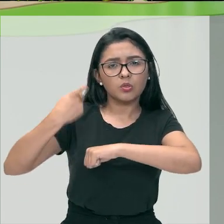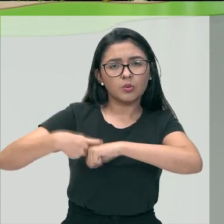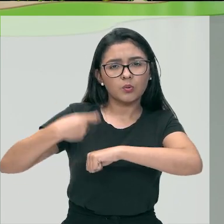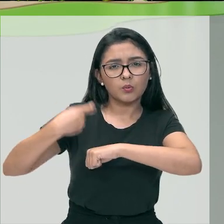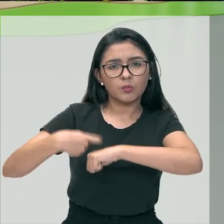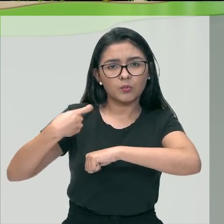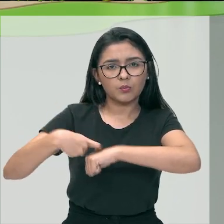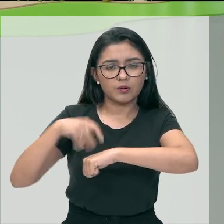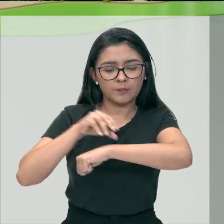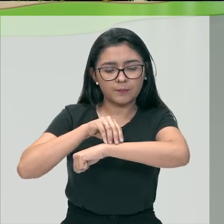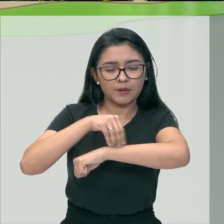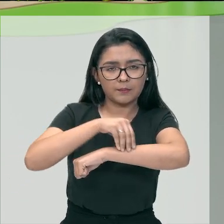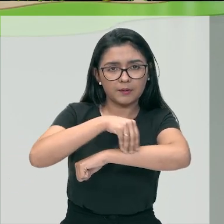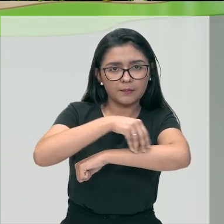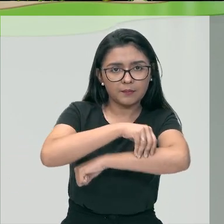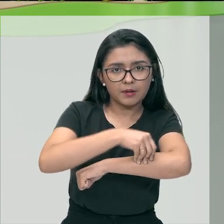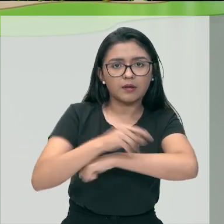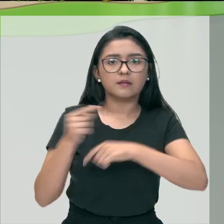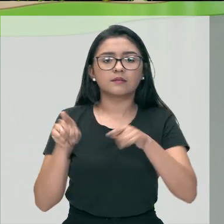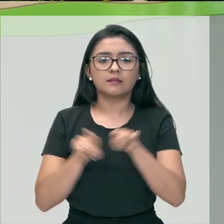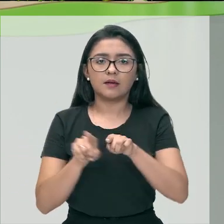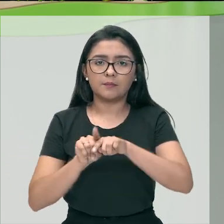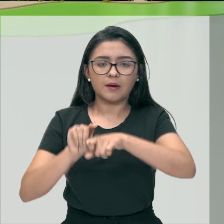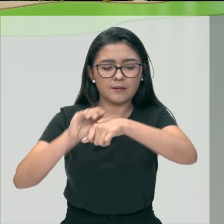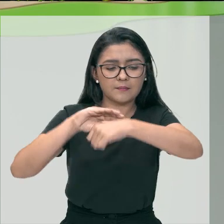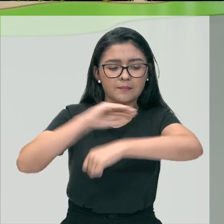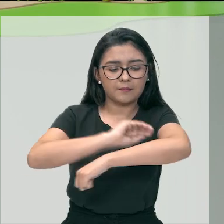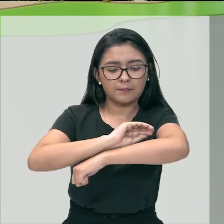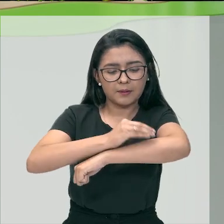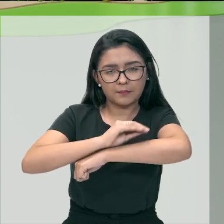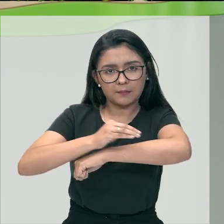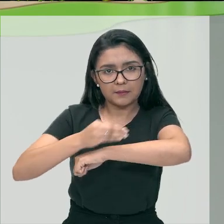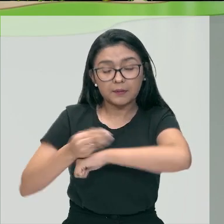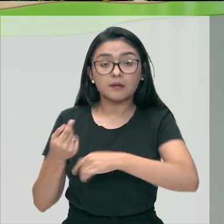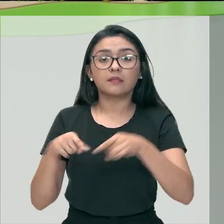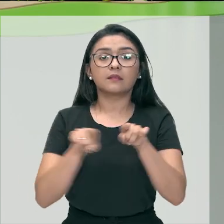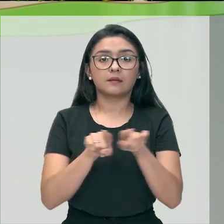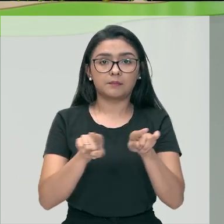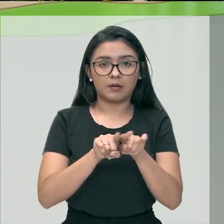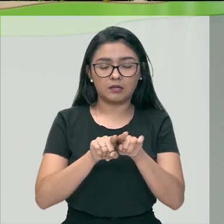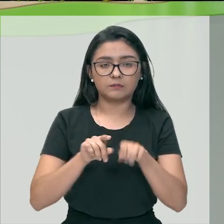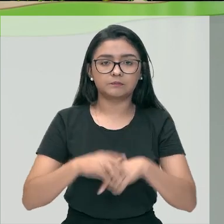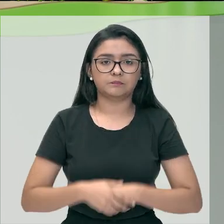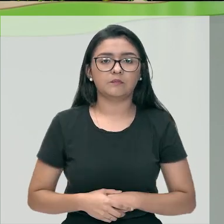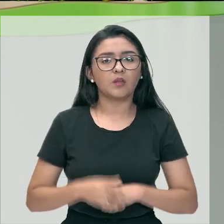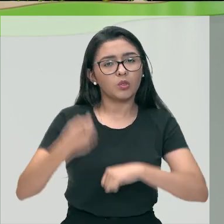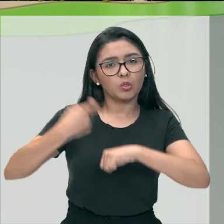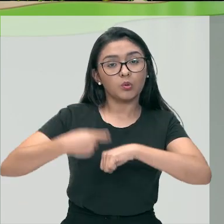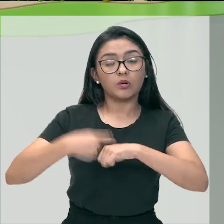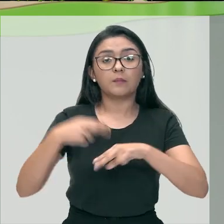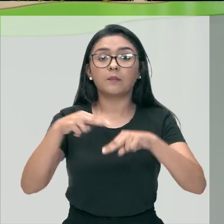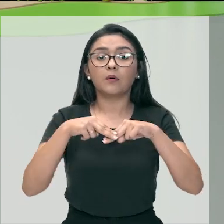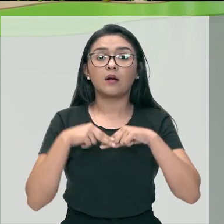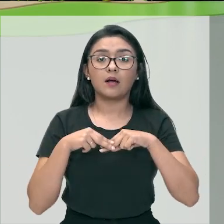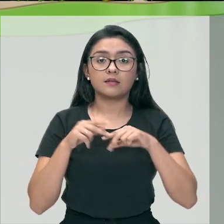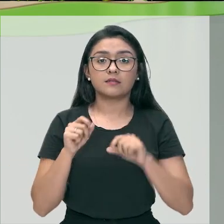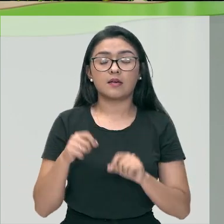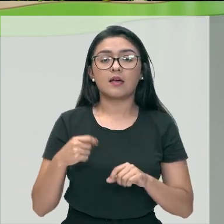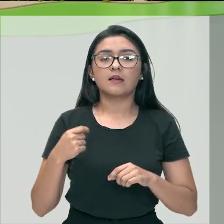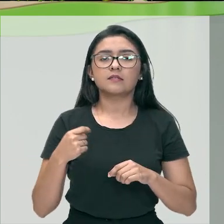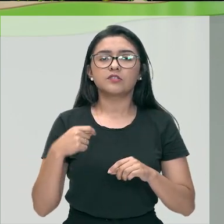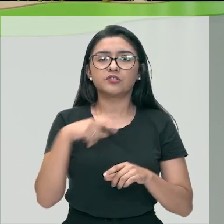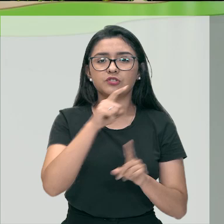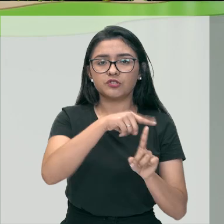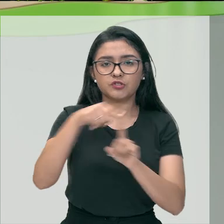por exemplo. Ela é formada ali por escamas ou por placas, né? Justamente porque esses animais eles são aí